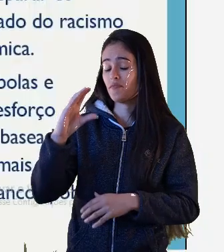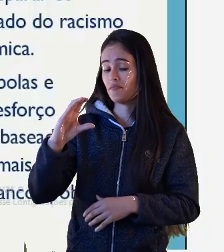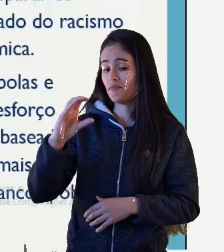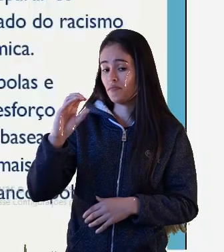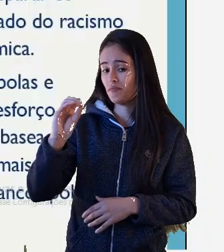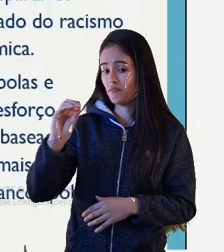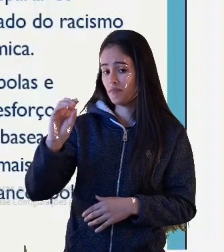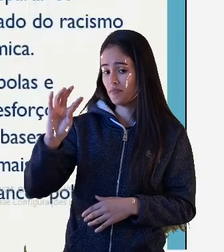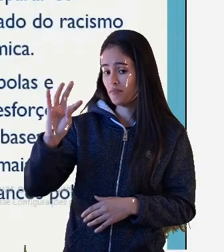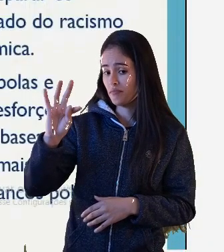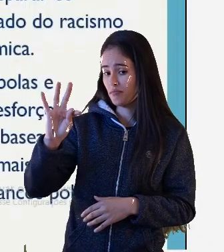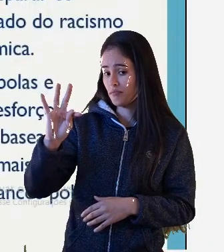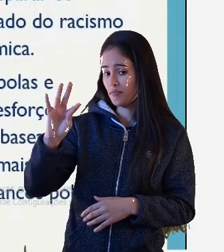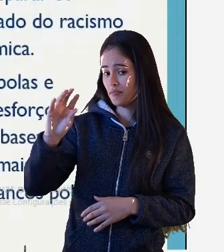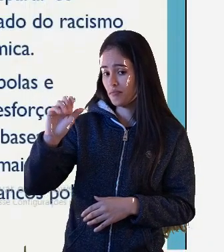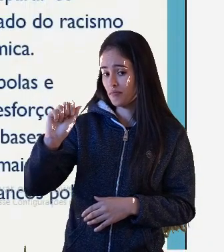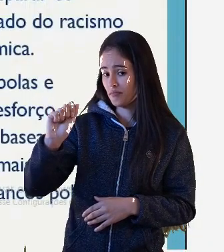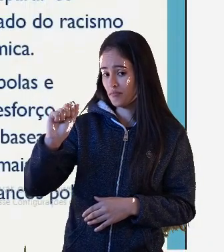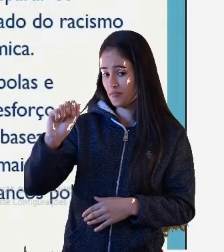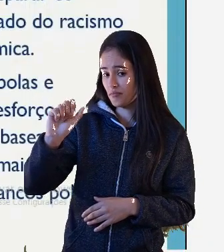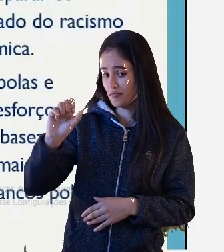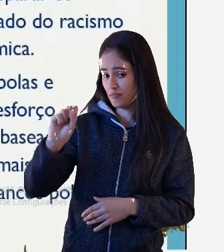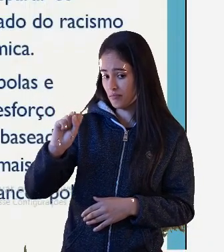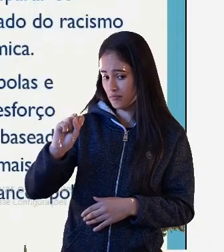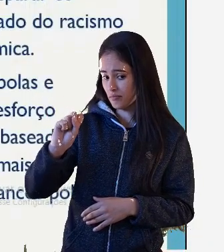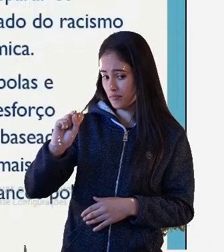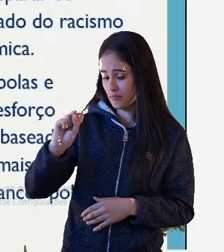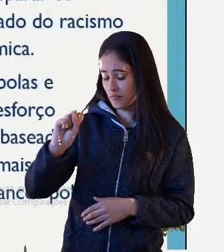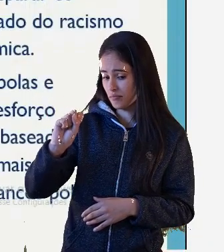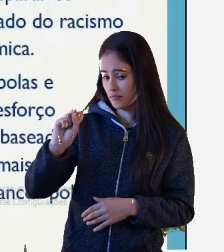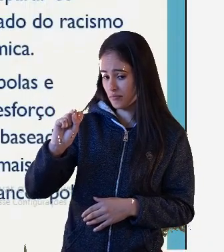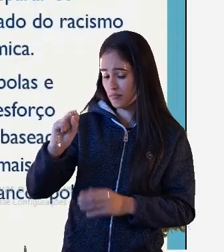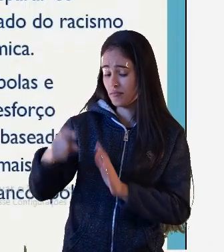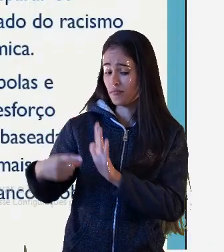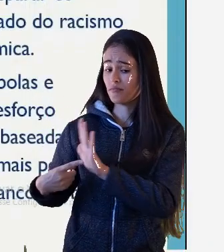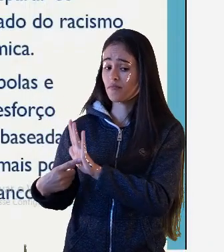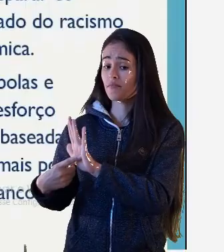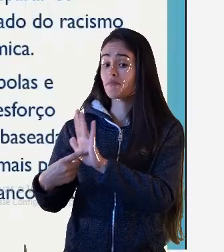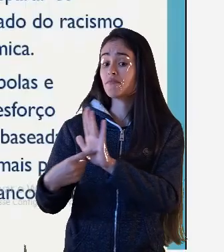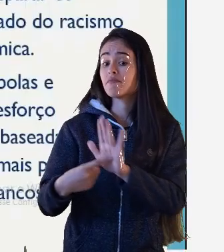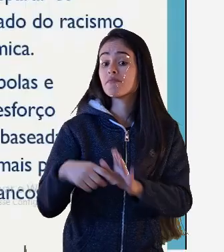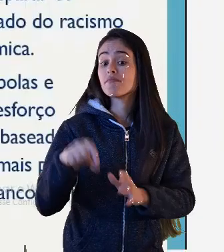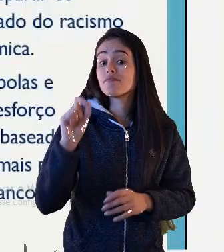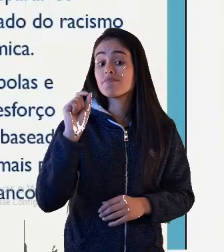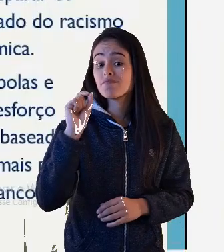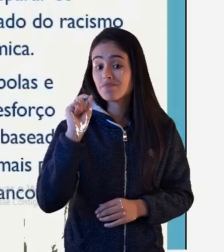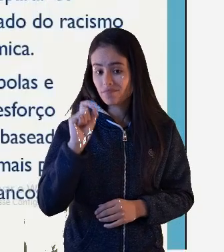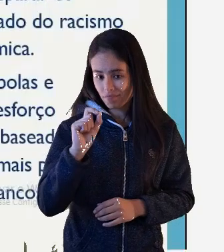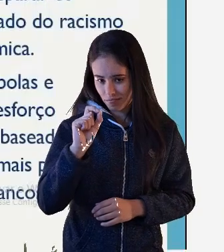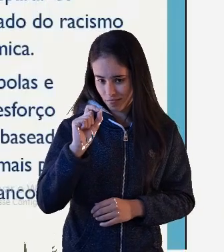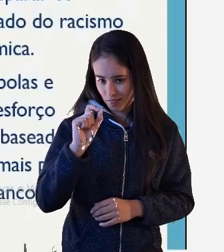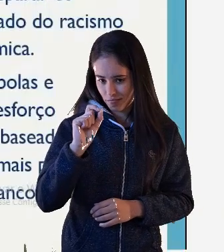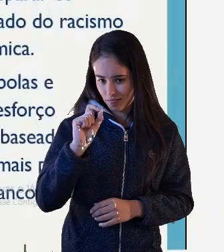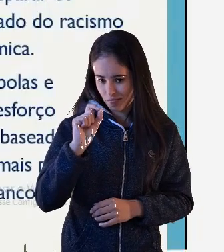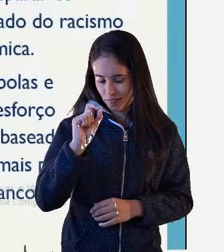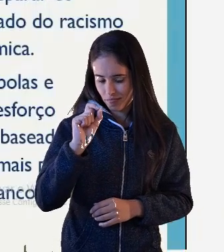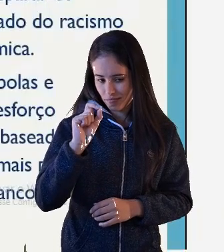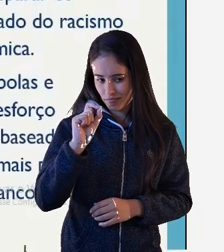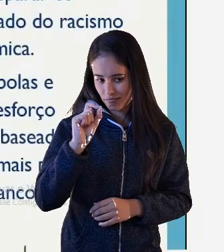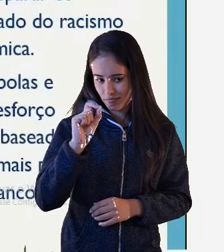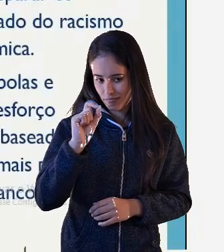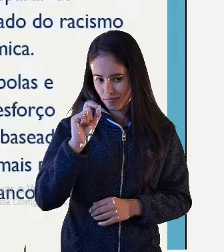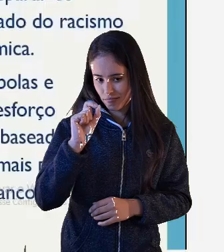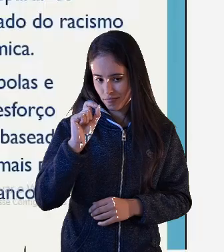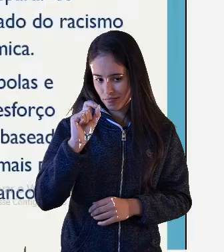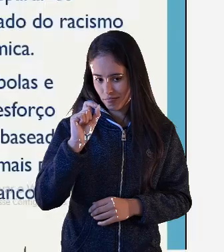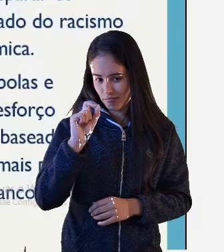cotas sociais para o ingresso na universidade. E aí, nossa, foi um bafafá na época, né, gente? Não sei se você se